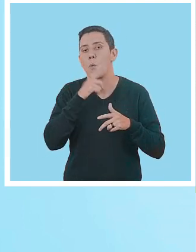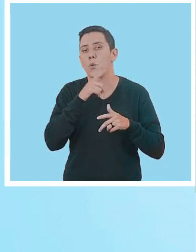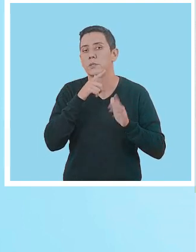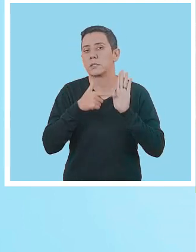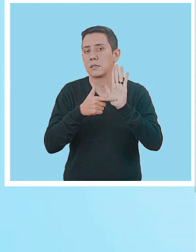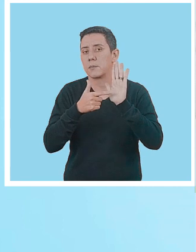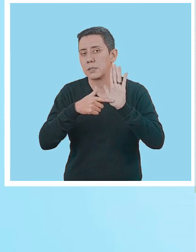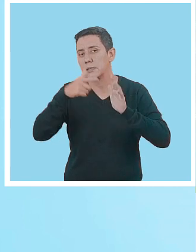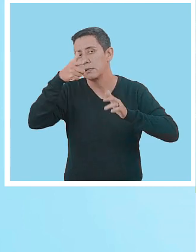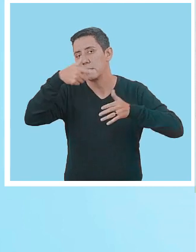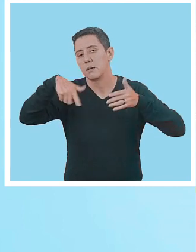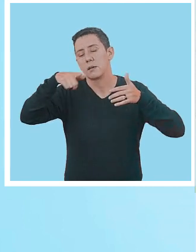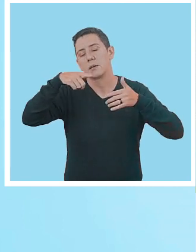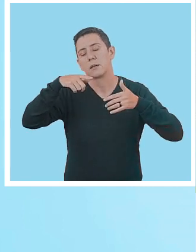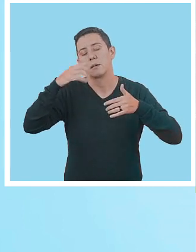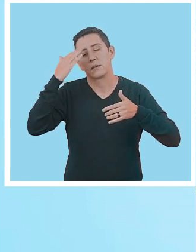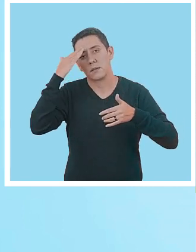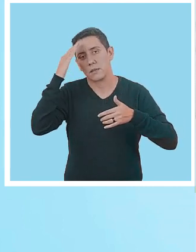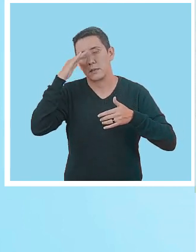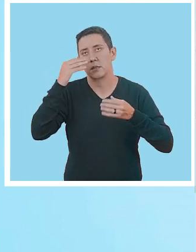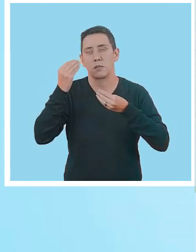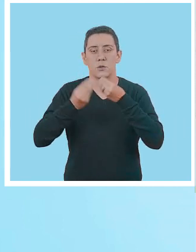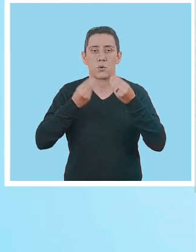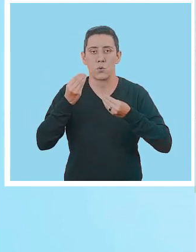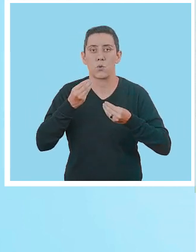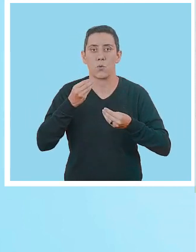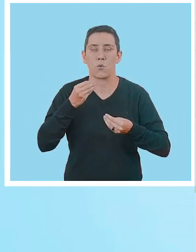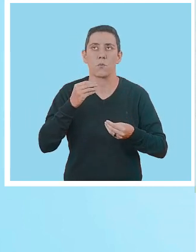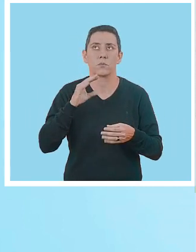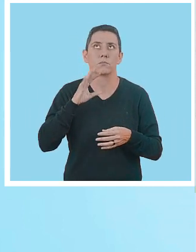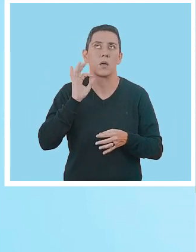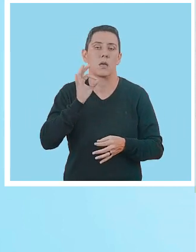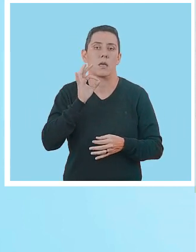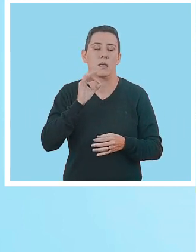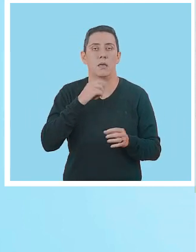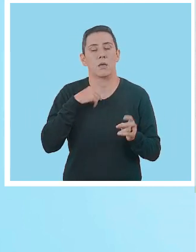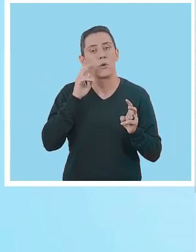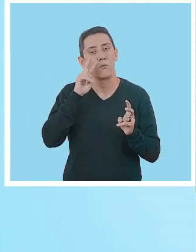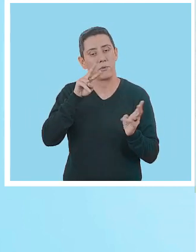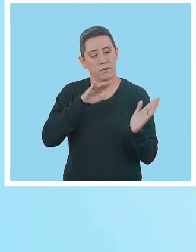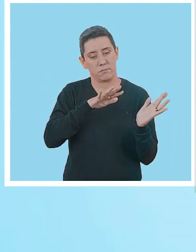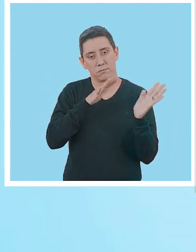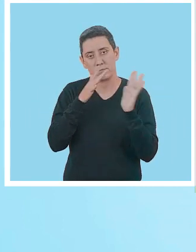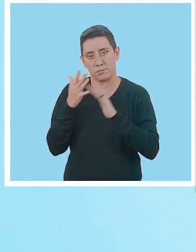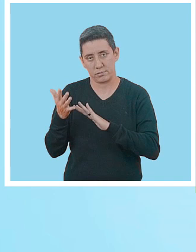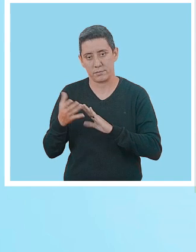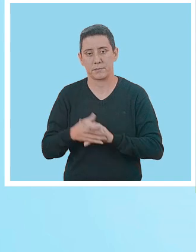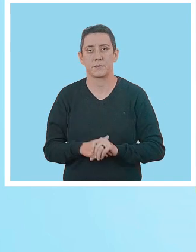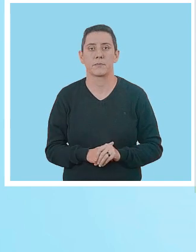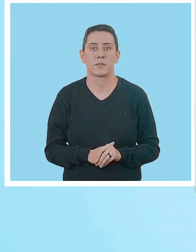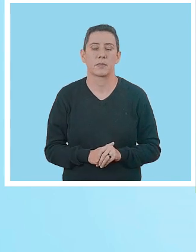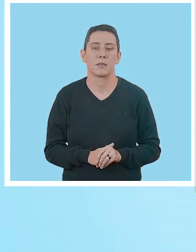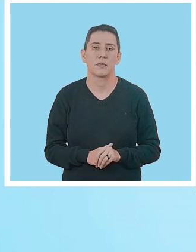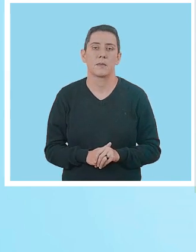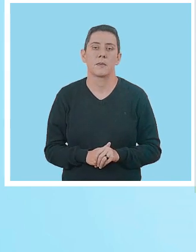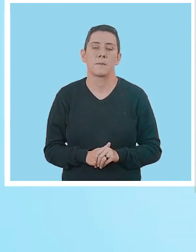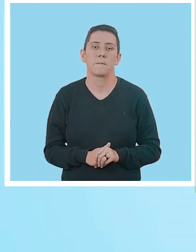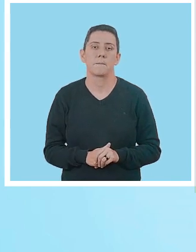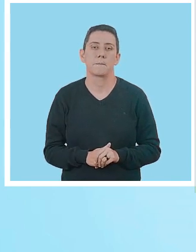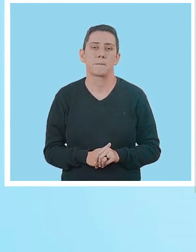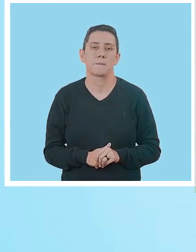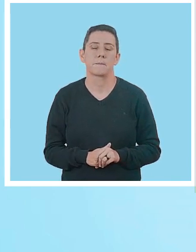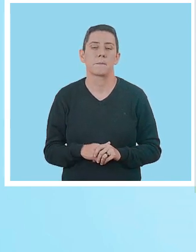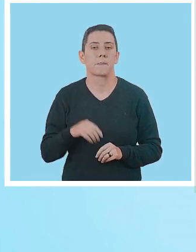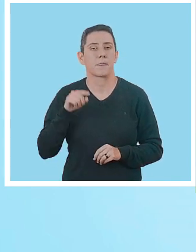apresentação tenha sido valiosa para você que que assistiu ela até o fim e bom essa ideia aqui do